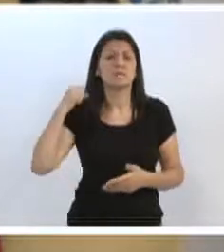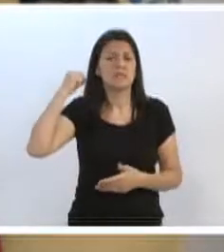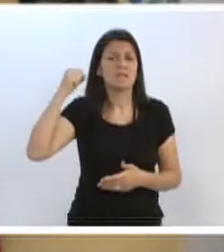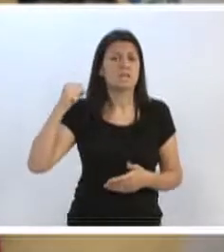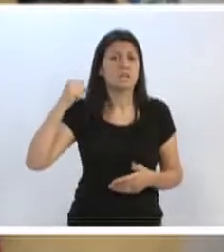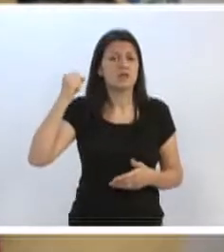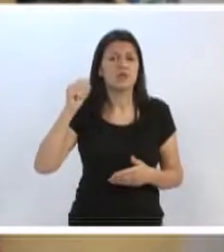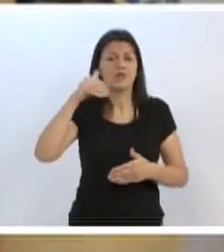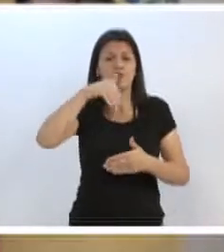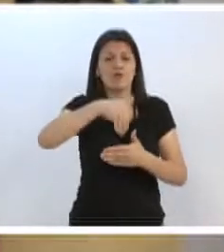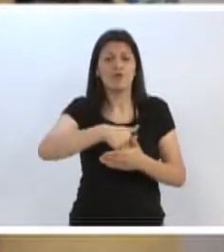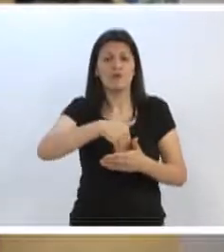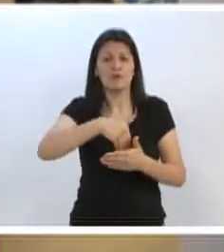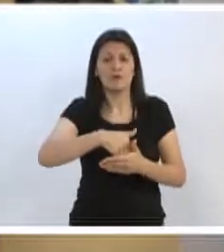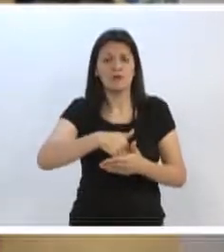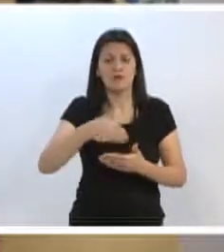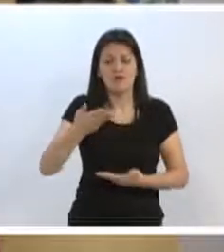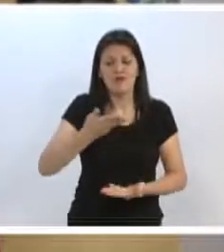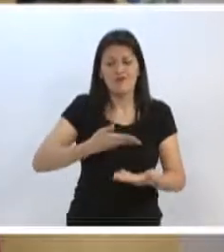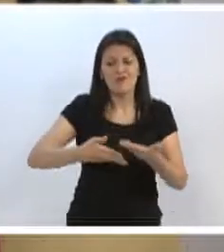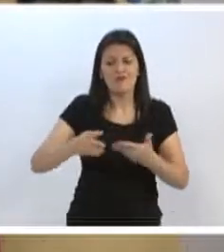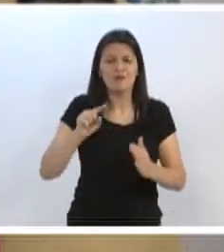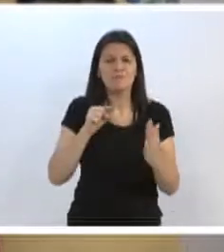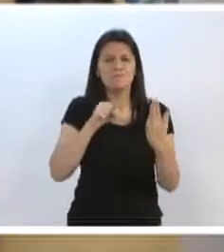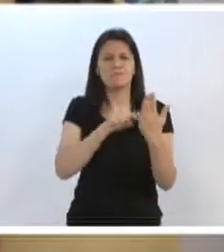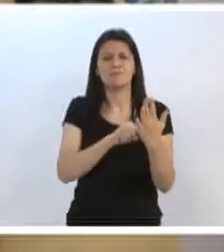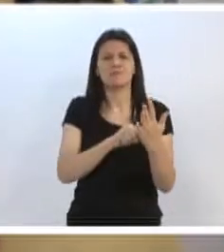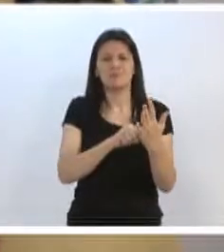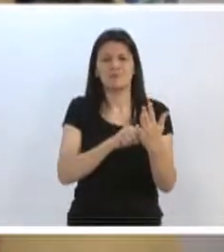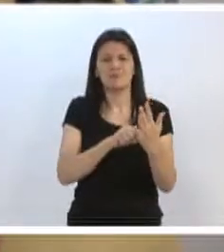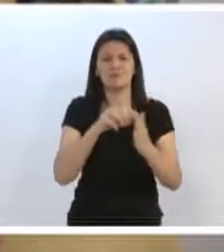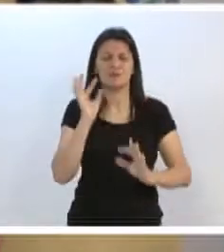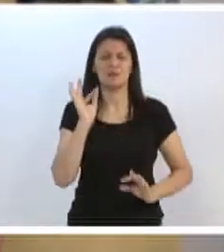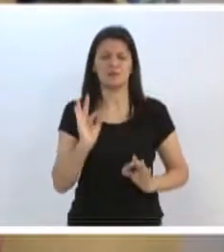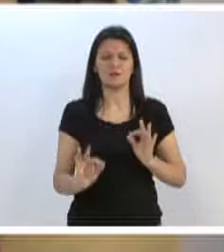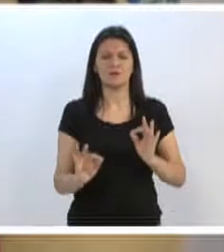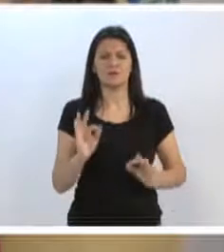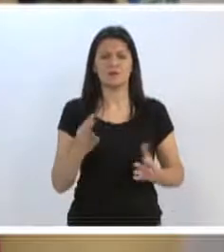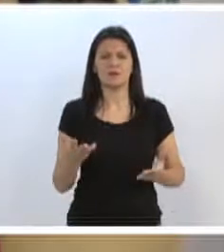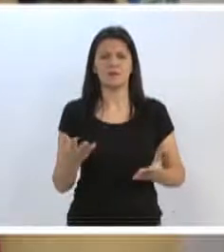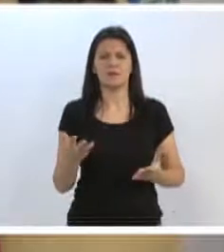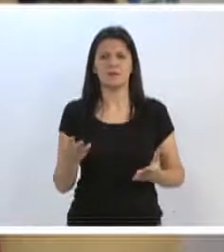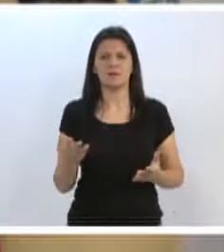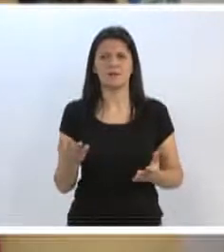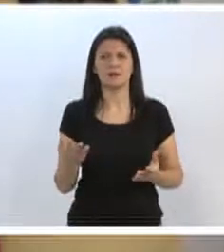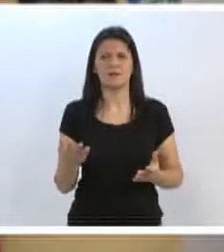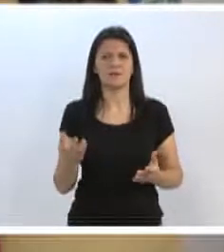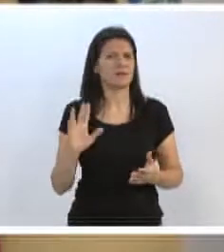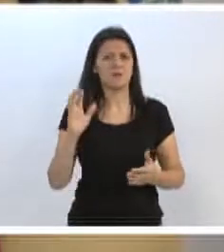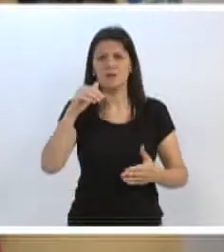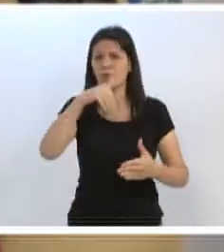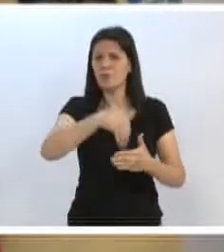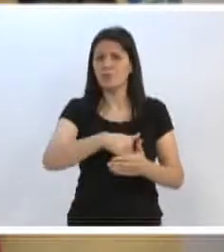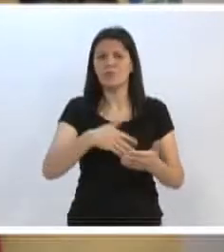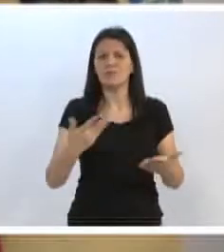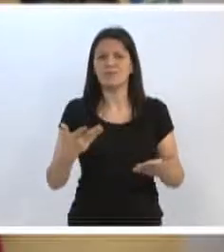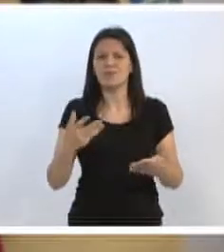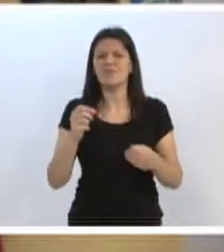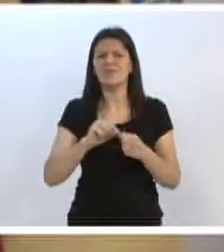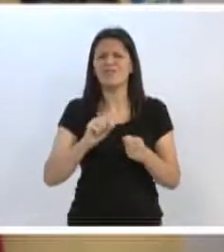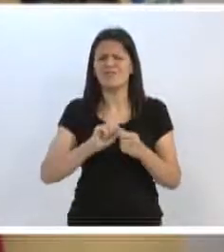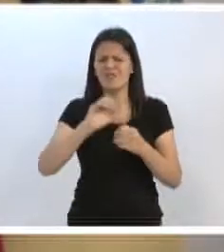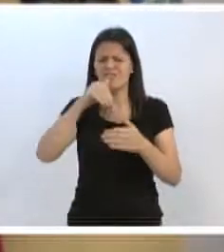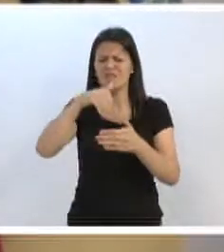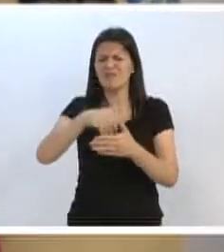numa situação, que estão envolvidos em denúncias complicadas pelo Poder Judiciário, que acabaram que não foram eleitos e fazem